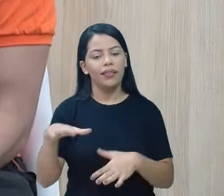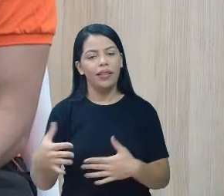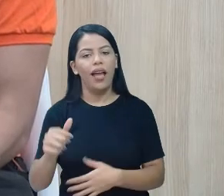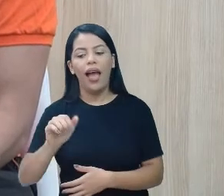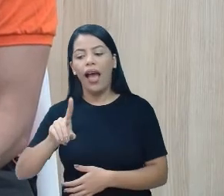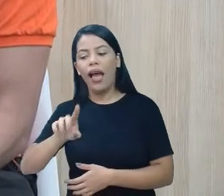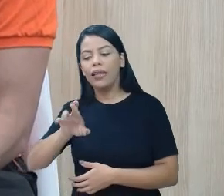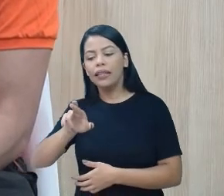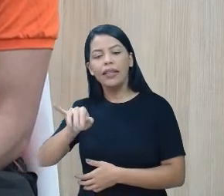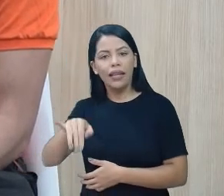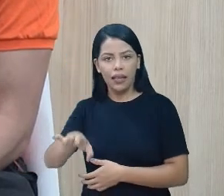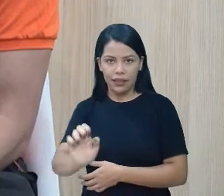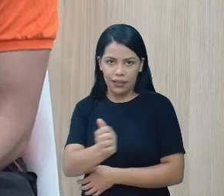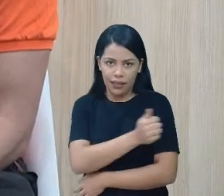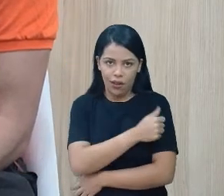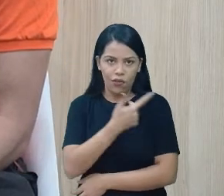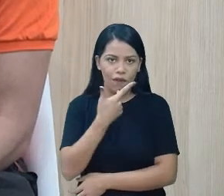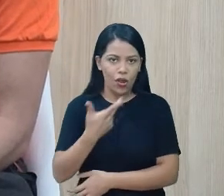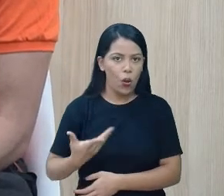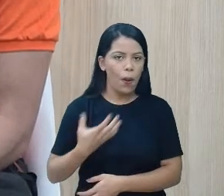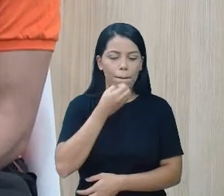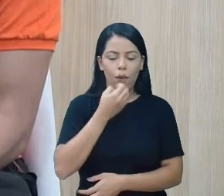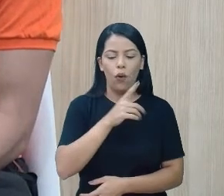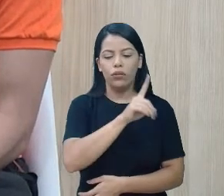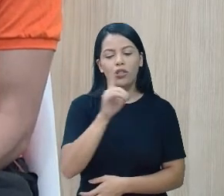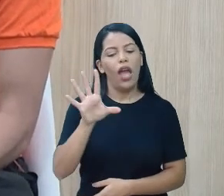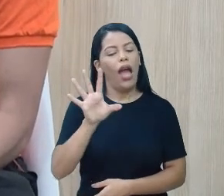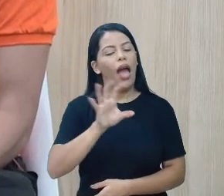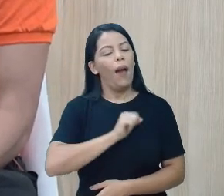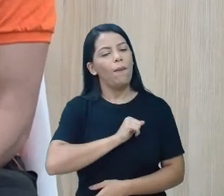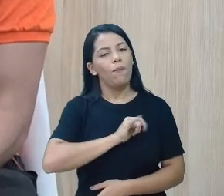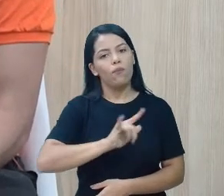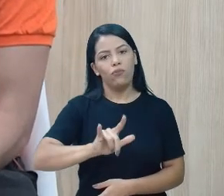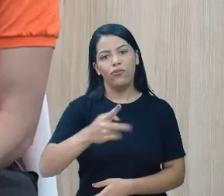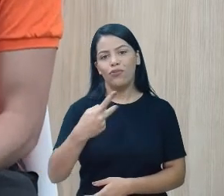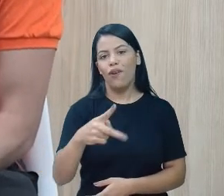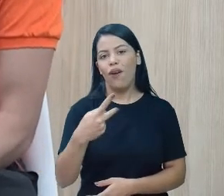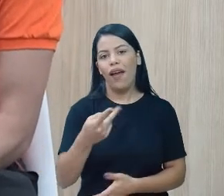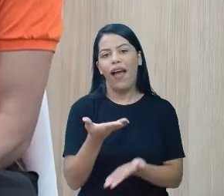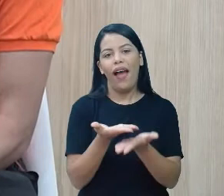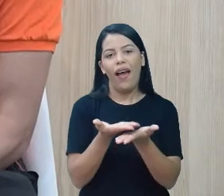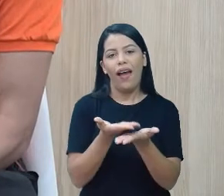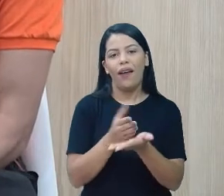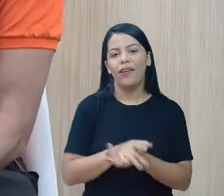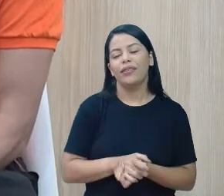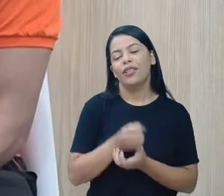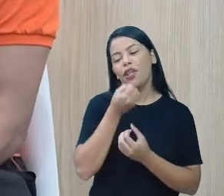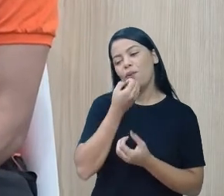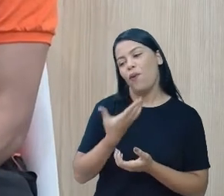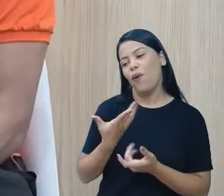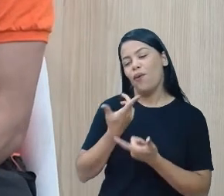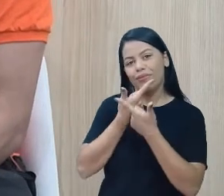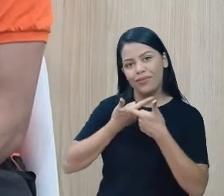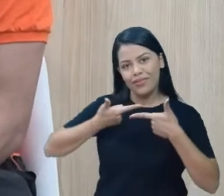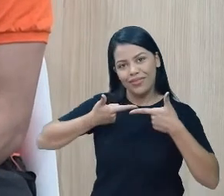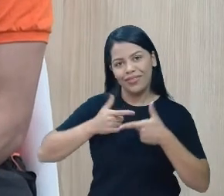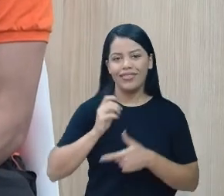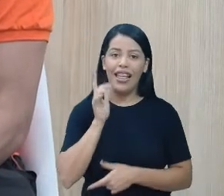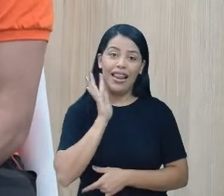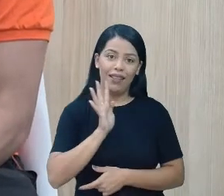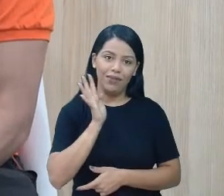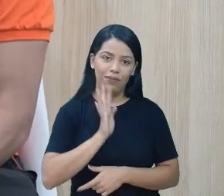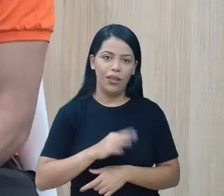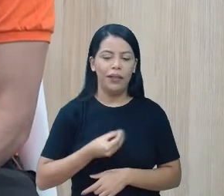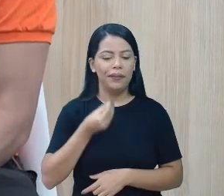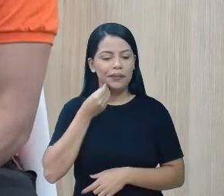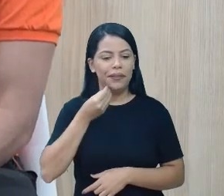disse, bom dia, amo sua aula, professora. Oh, que fofo. Ainda botou um emojizinho. Que legal. Tentei imitar,